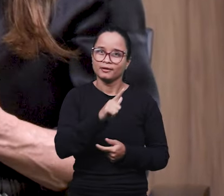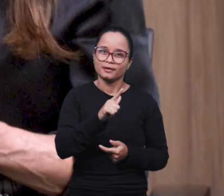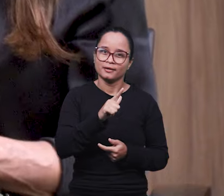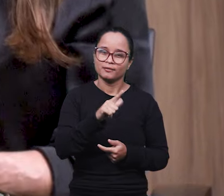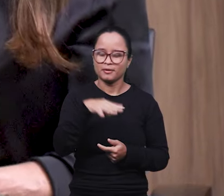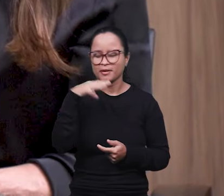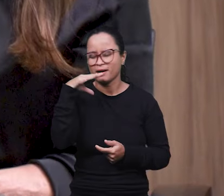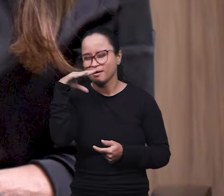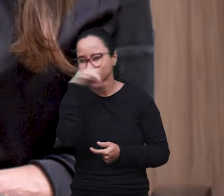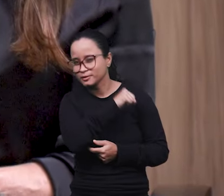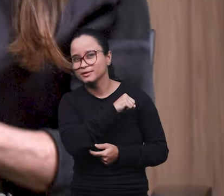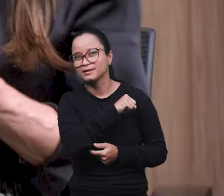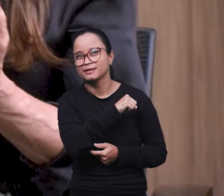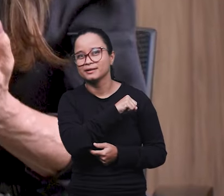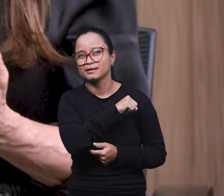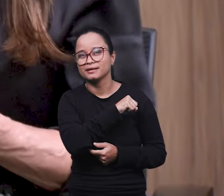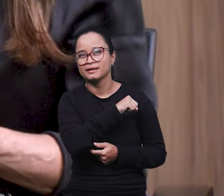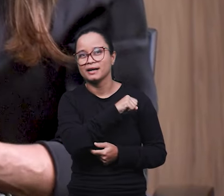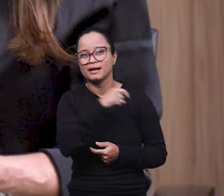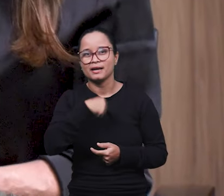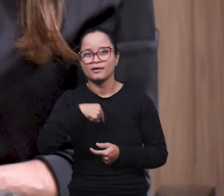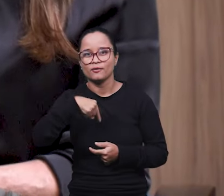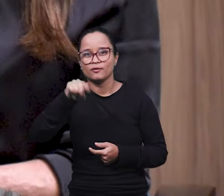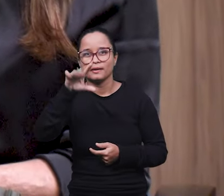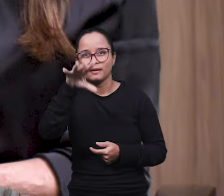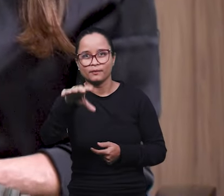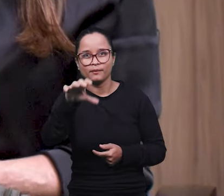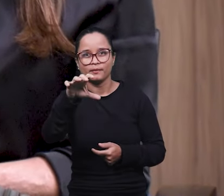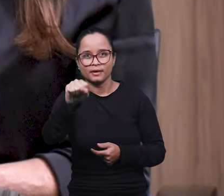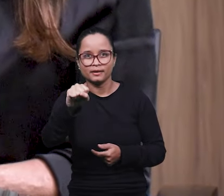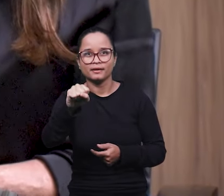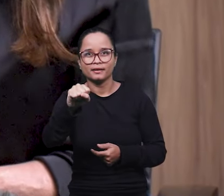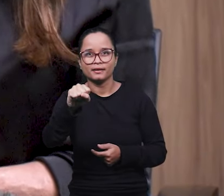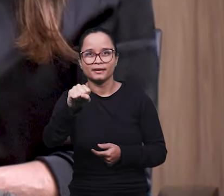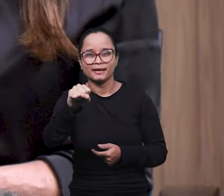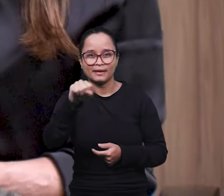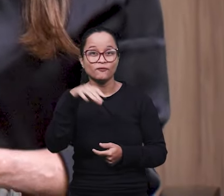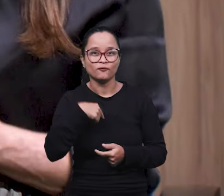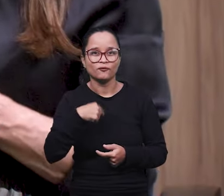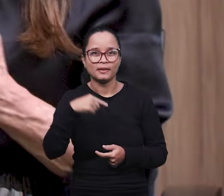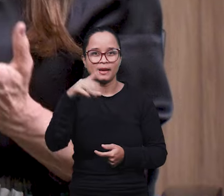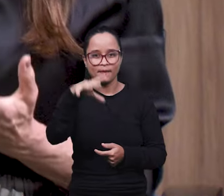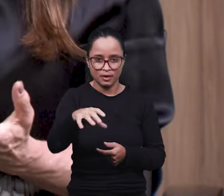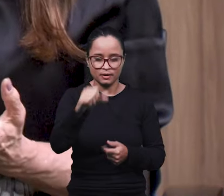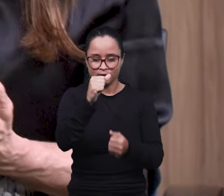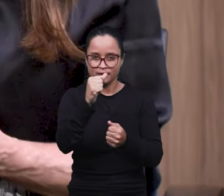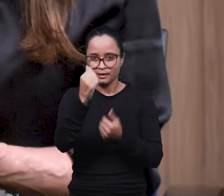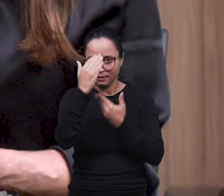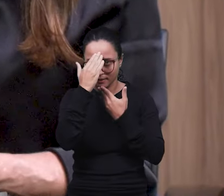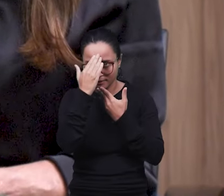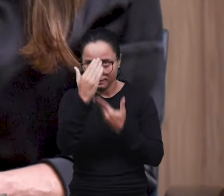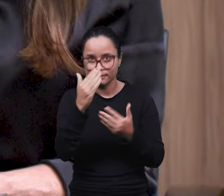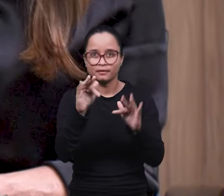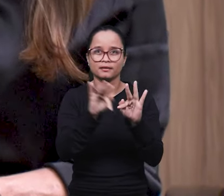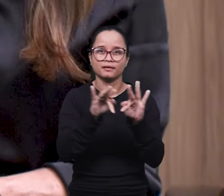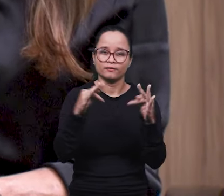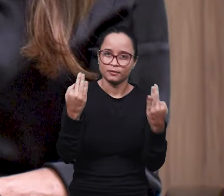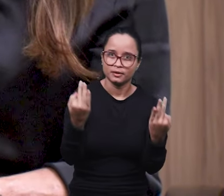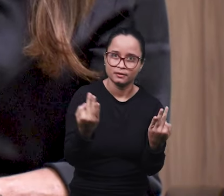pisca o olho eu tava lá para buscar porque eu tive oportunidade de ir para agradecer inclusive as famílias